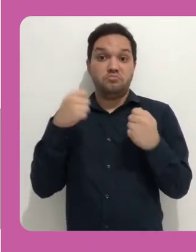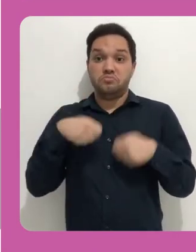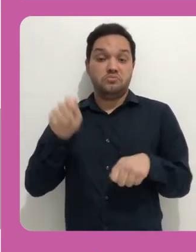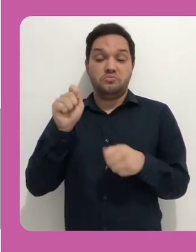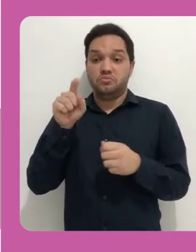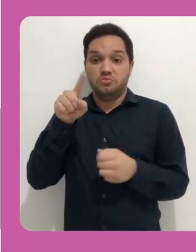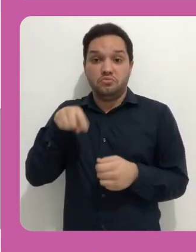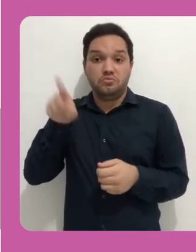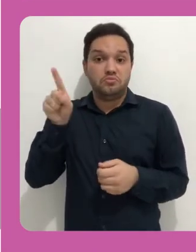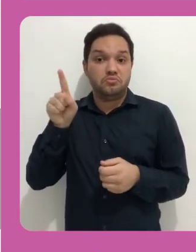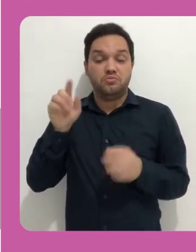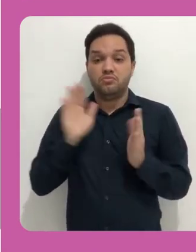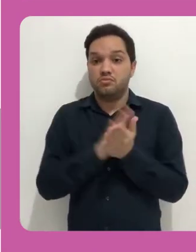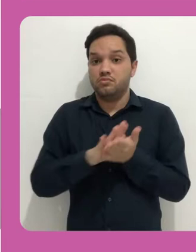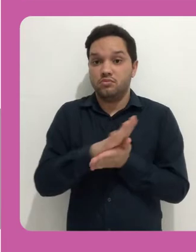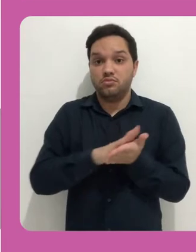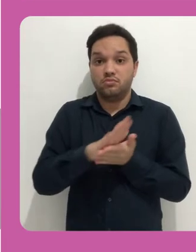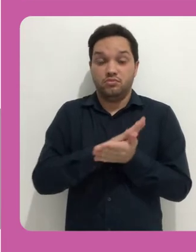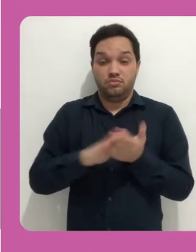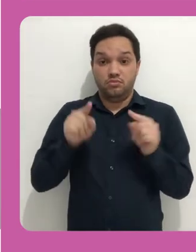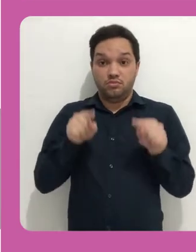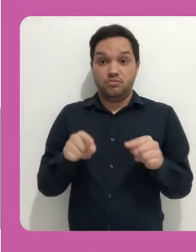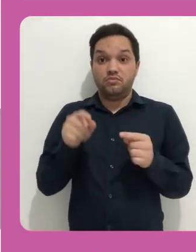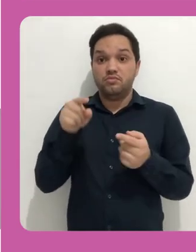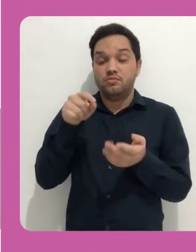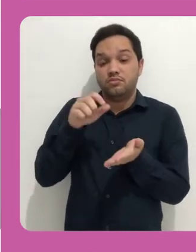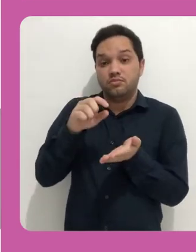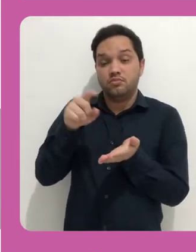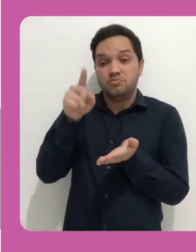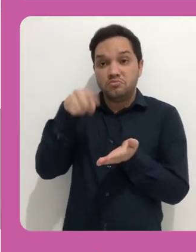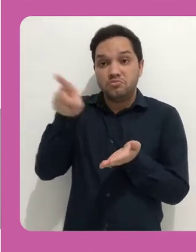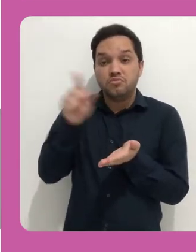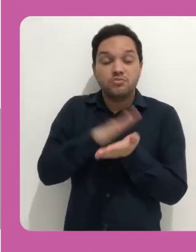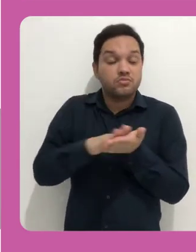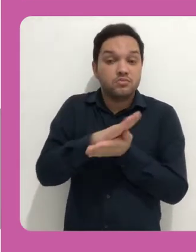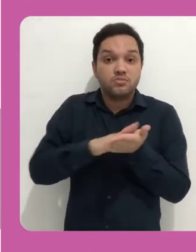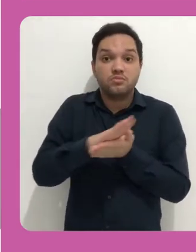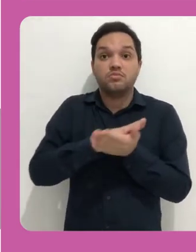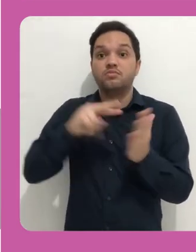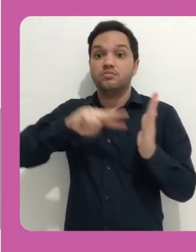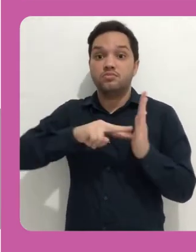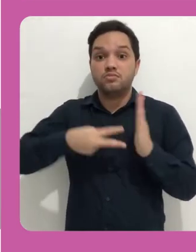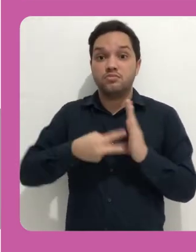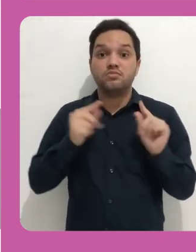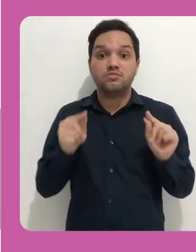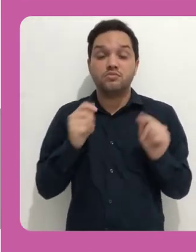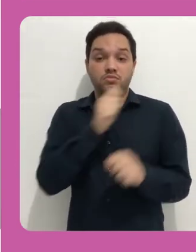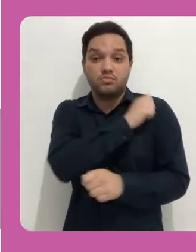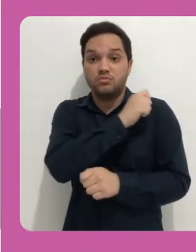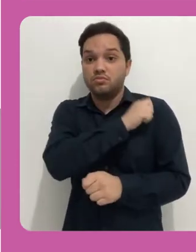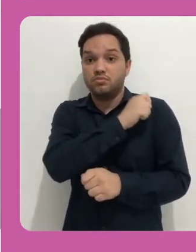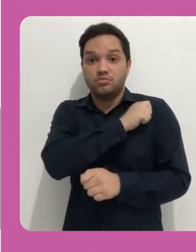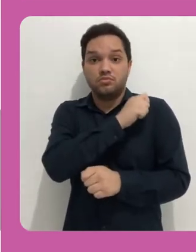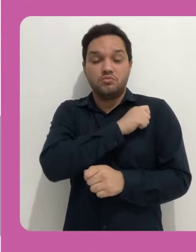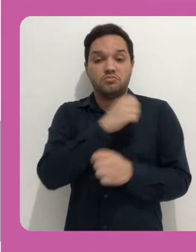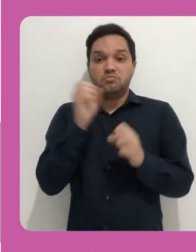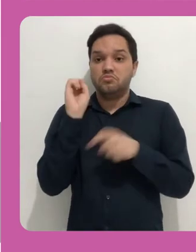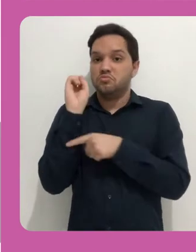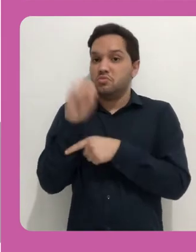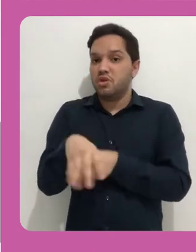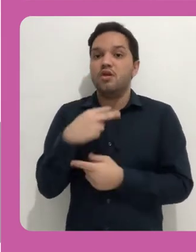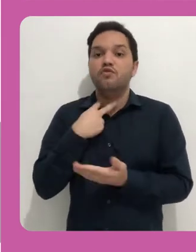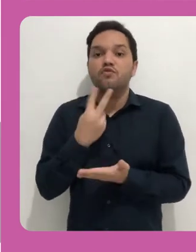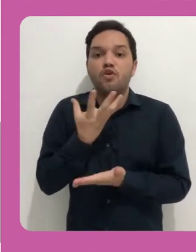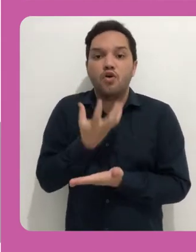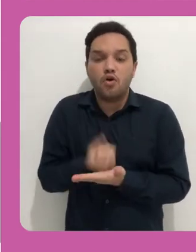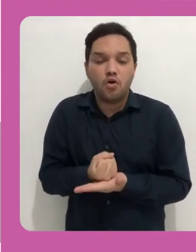tipo de envio, significa que o aluno não vai poder nem incluir áudio, nem incluir, enviar um arquivo, nem enviar nada online, nenhum texto. Então,